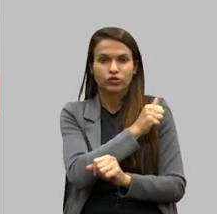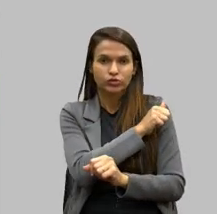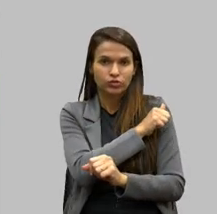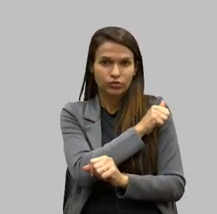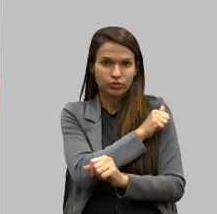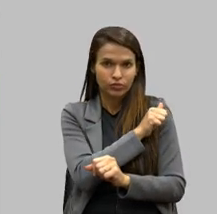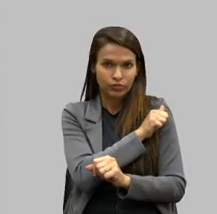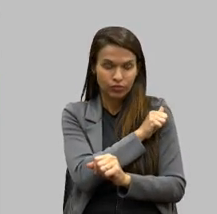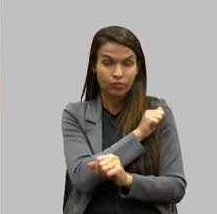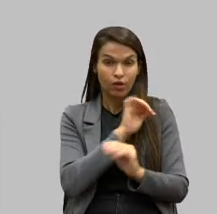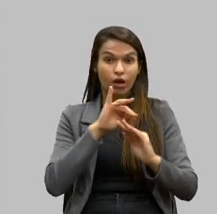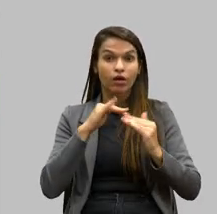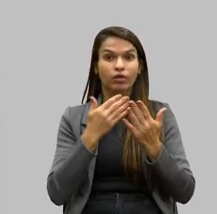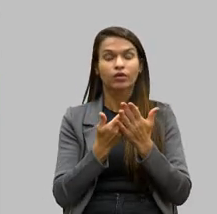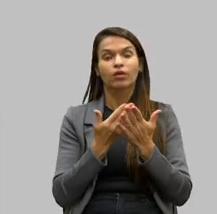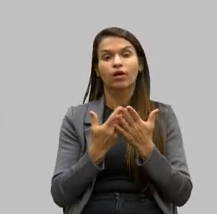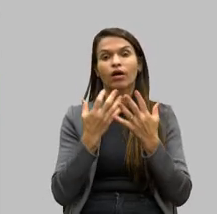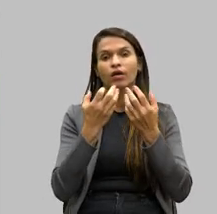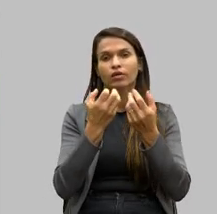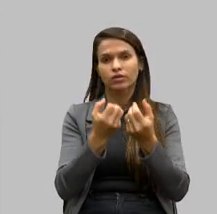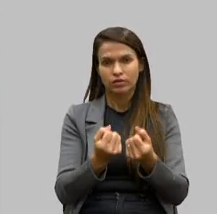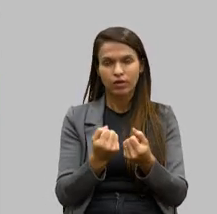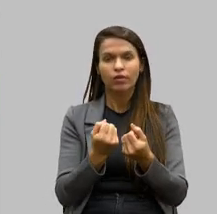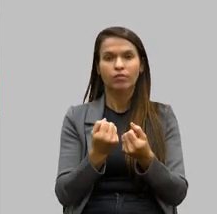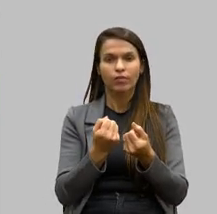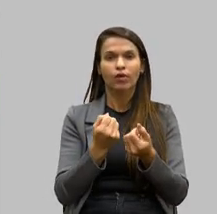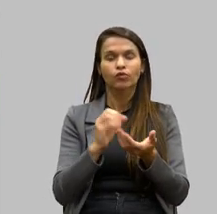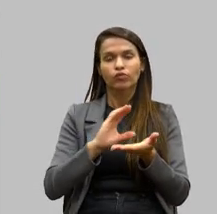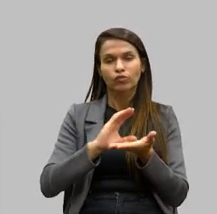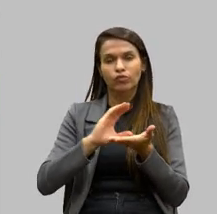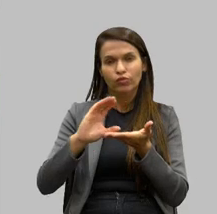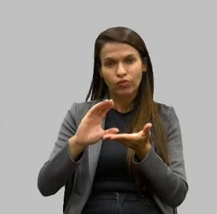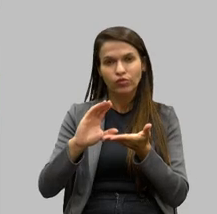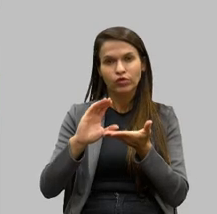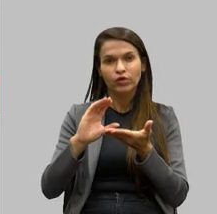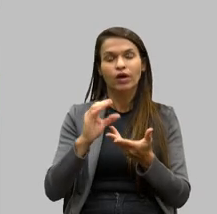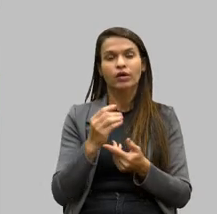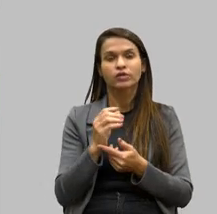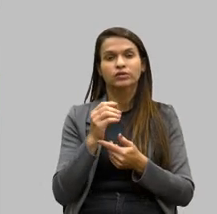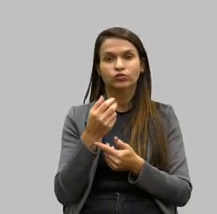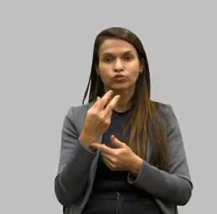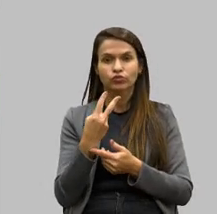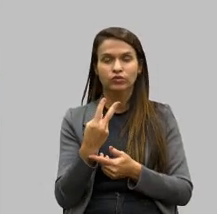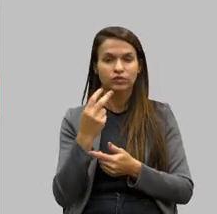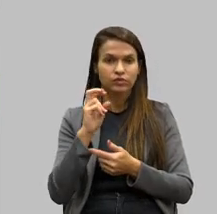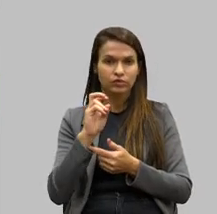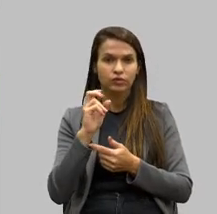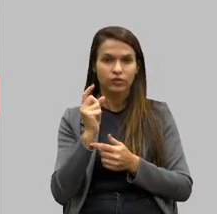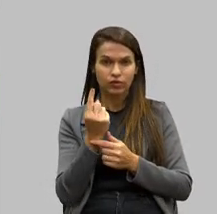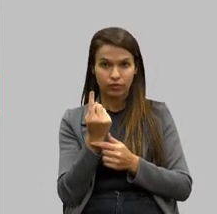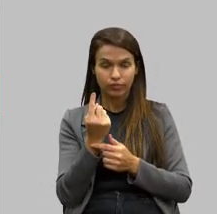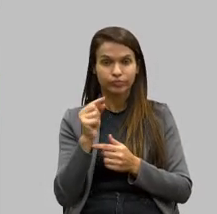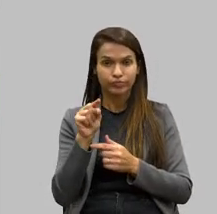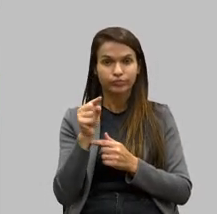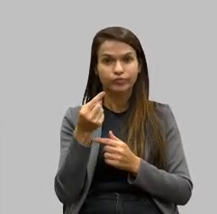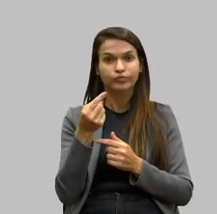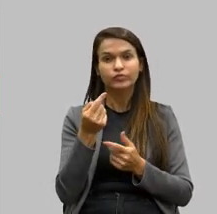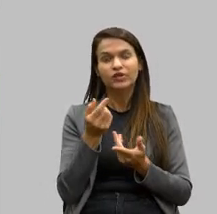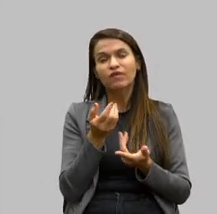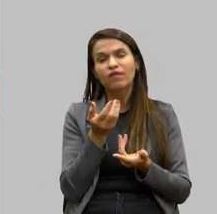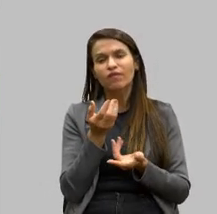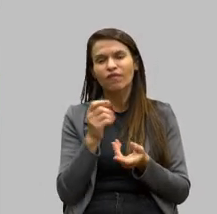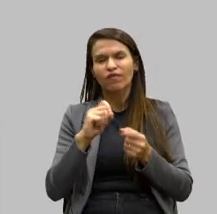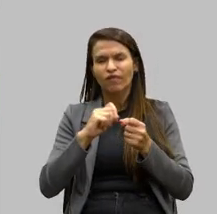a escola recebe um valor mínimo, que é 51 mil e 200, independente do número de estudantes. Isso facilitou, porque, normalmente, quando você faz comida para pouca criança,